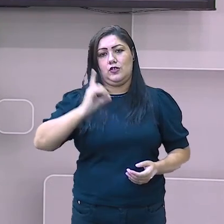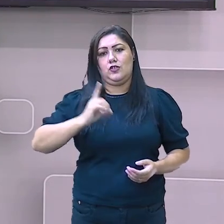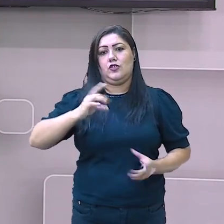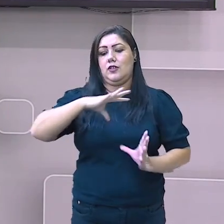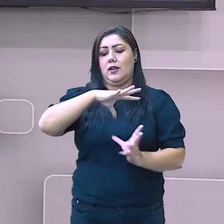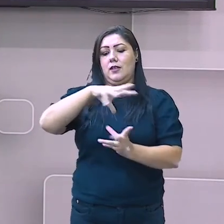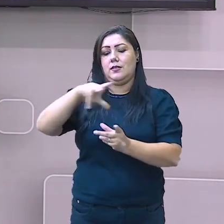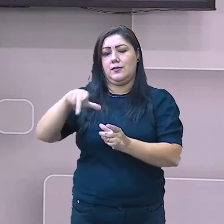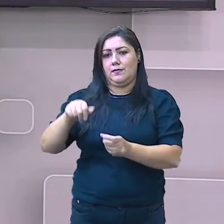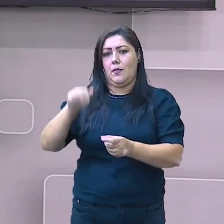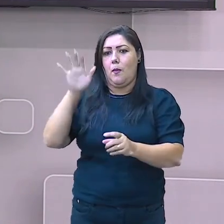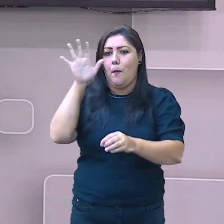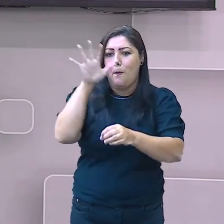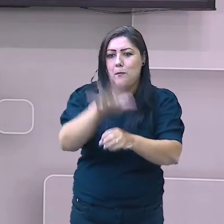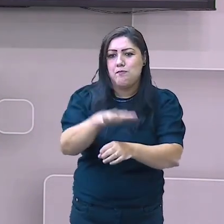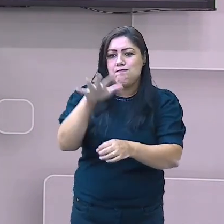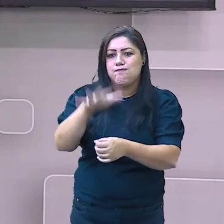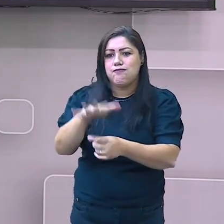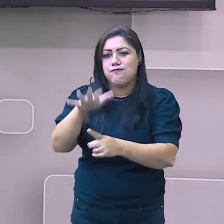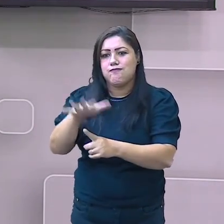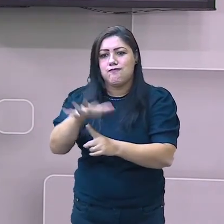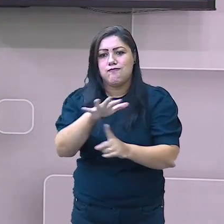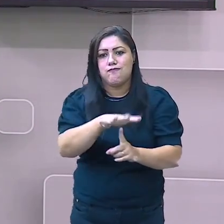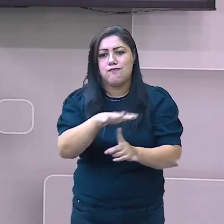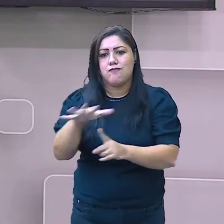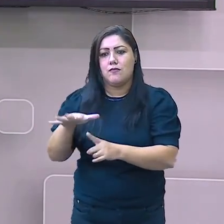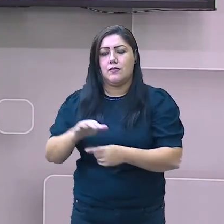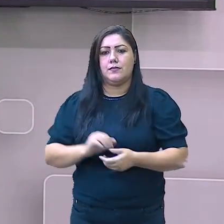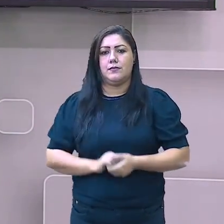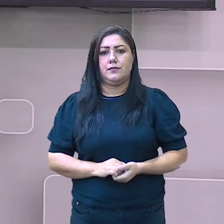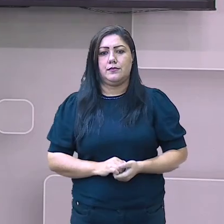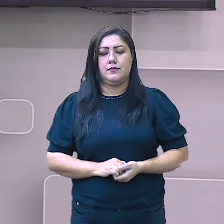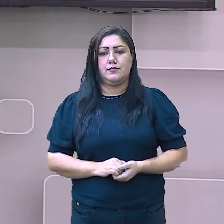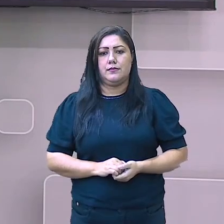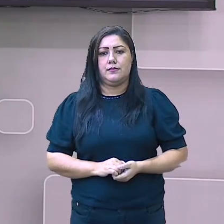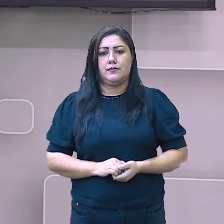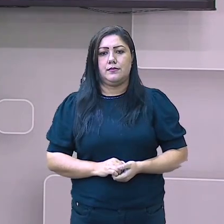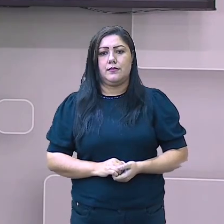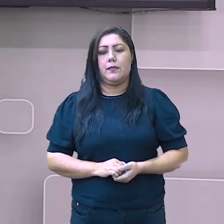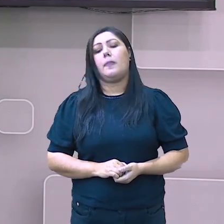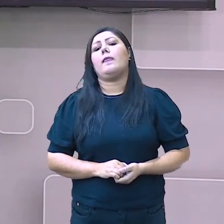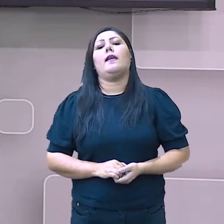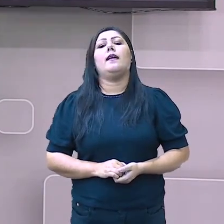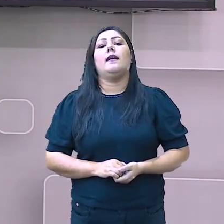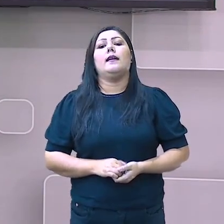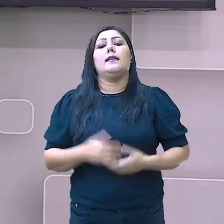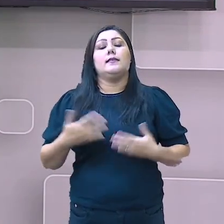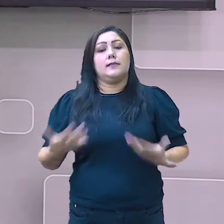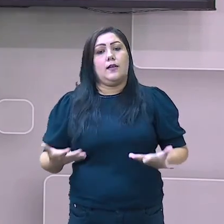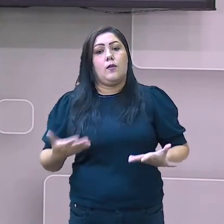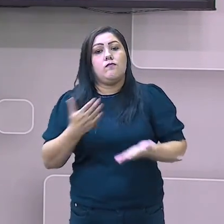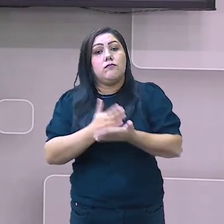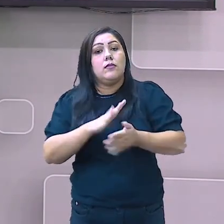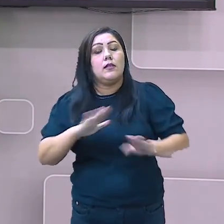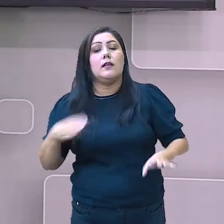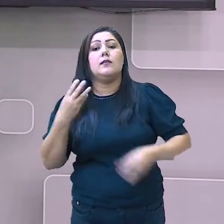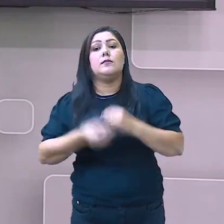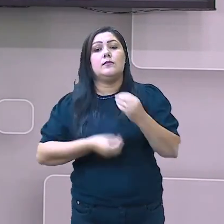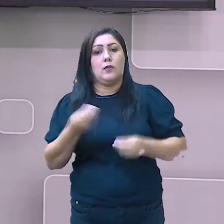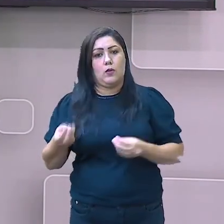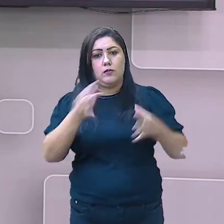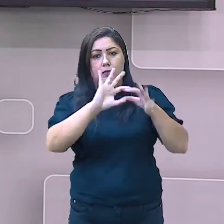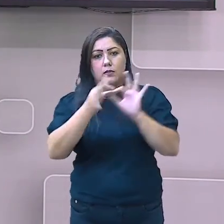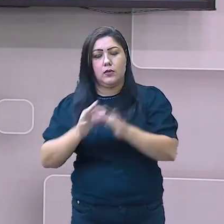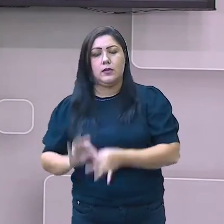vir. Então, aqui nós finalizamos a nossa aula com o contexto crítico e geral do que é